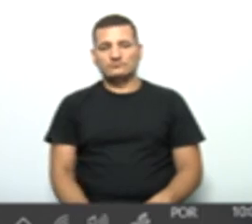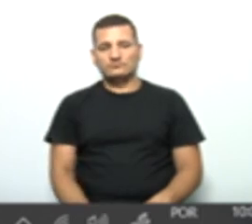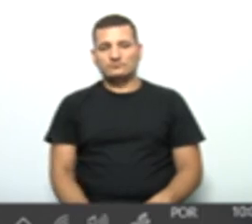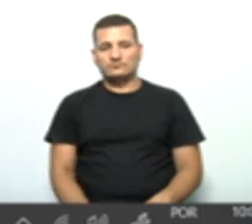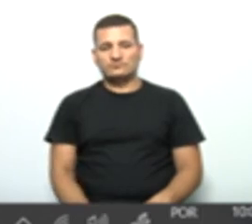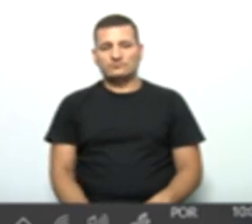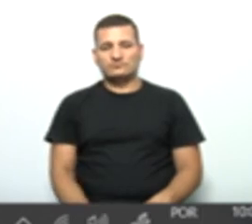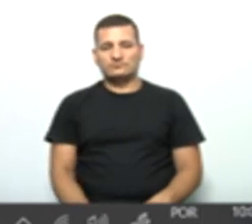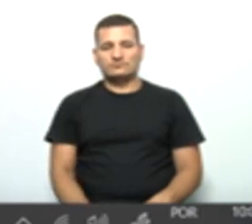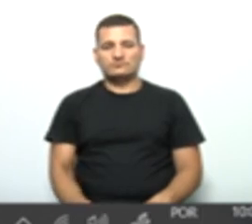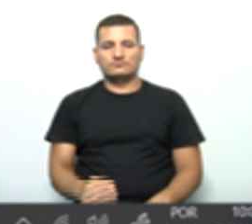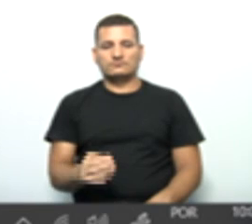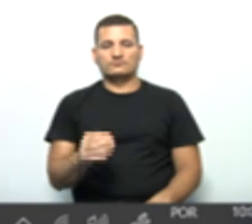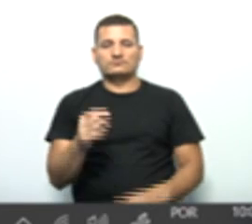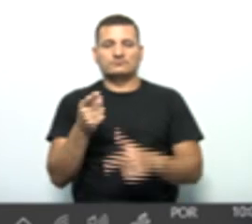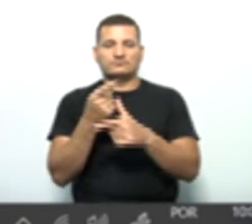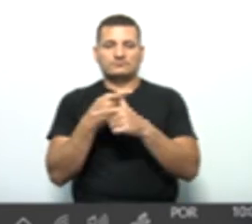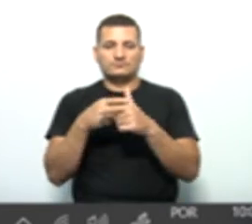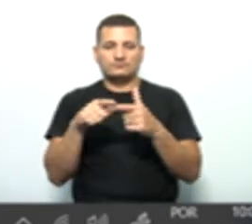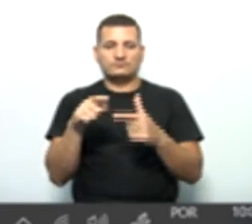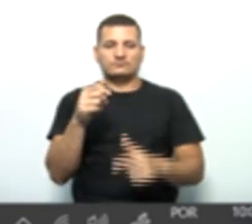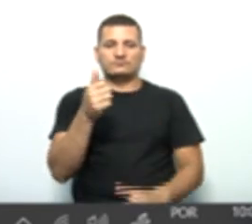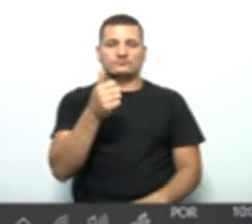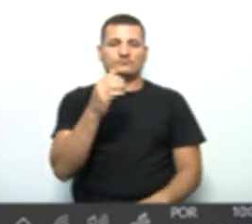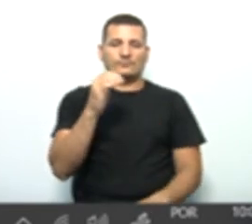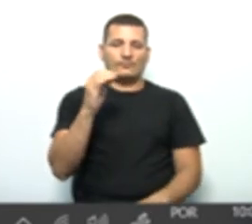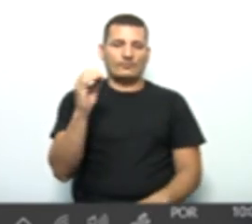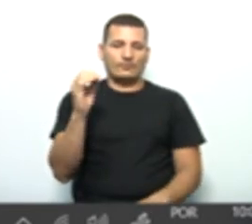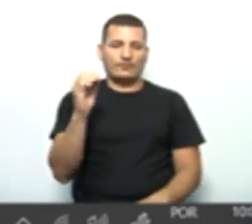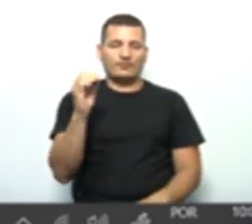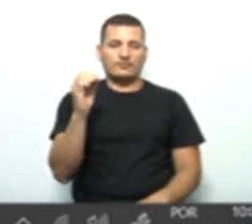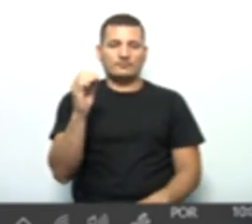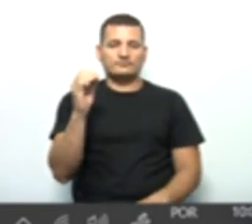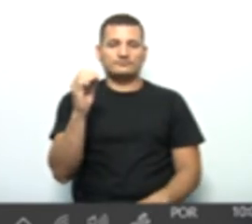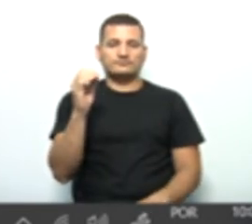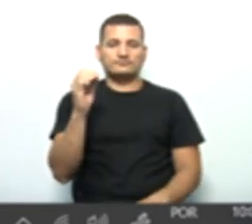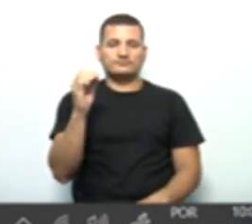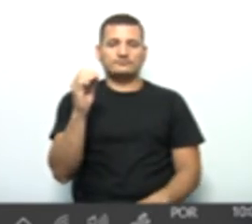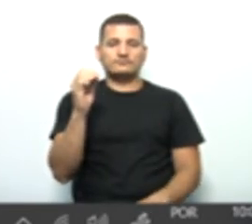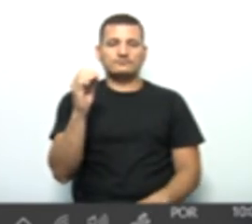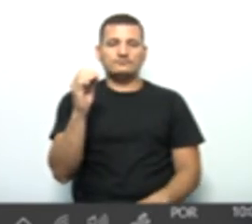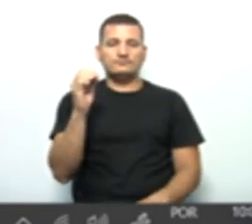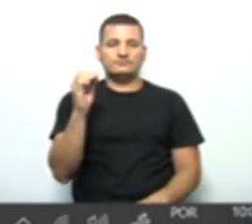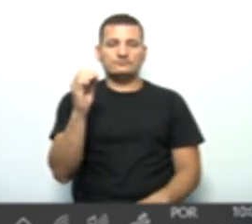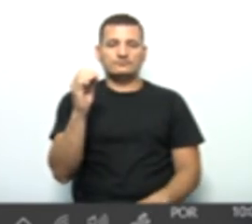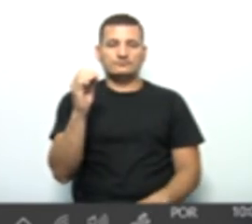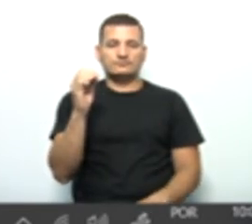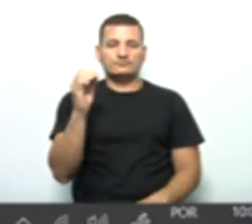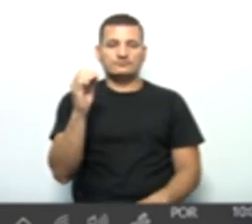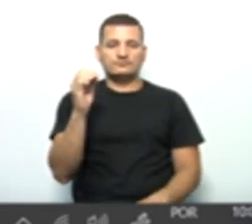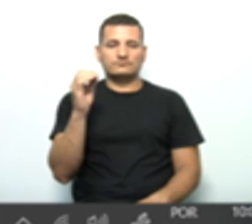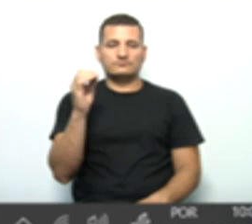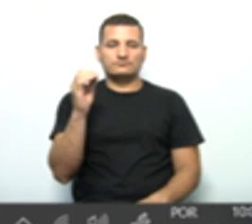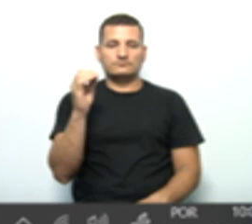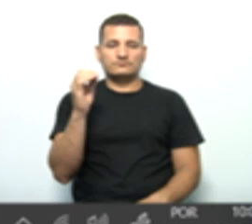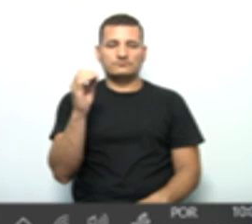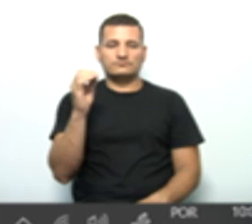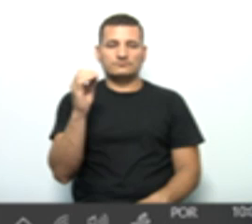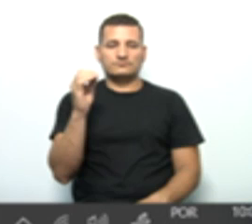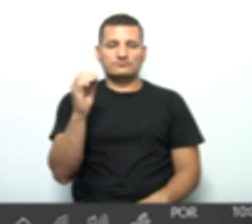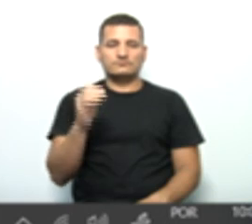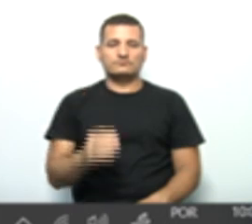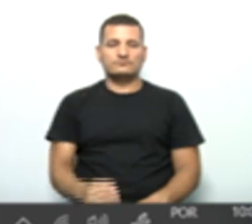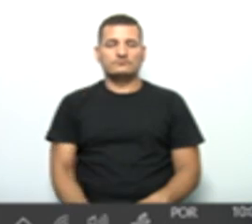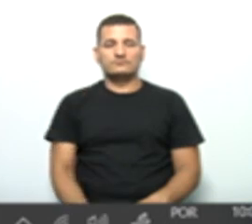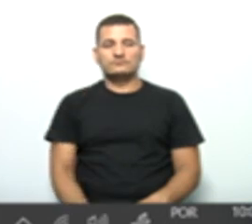eu vou colocar dividido por 100, aí aqui eu fecho, e aqui também eu